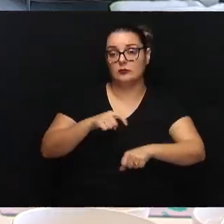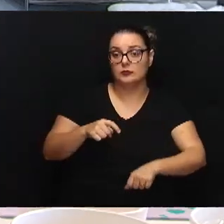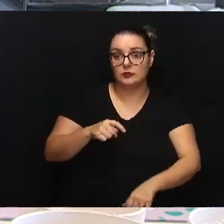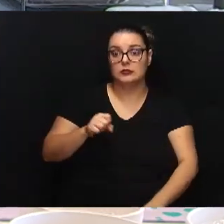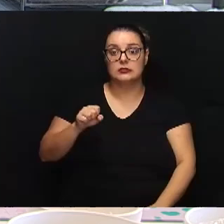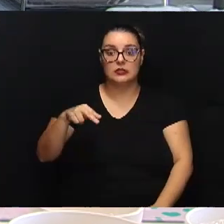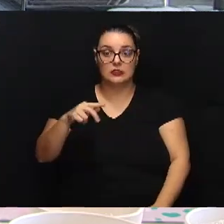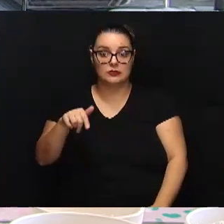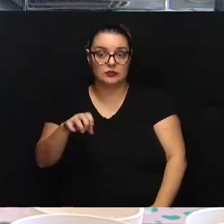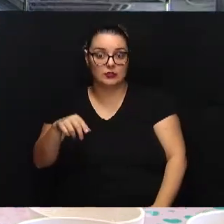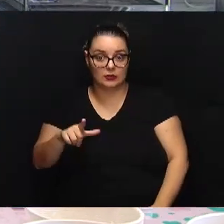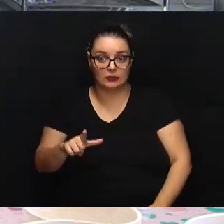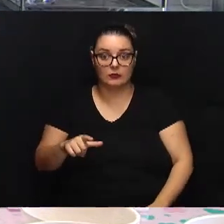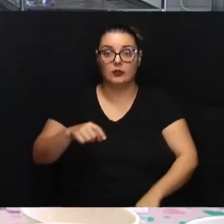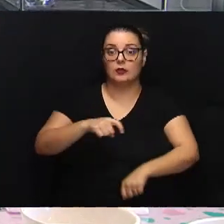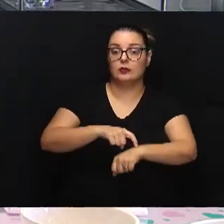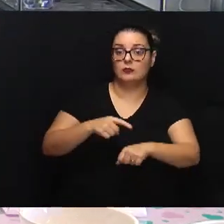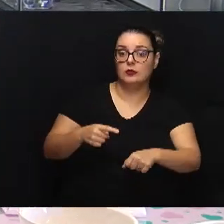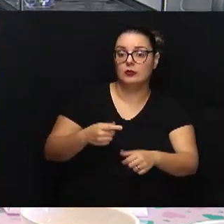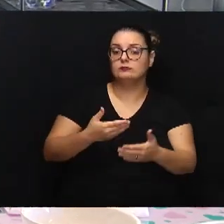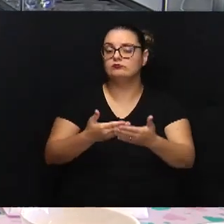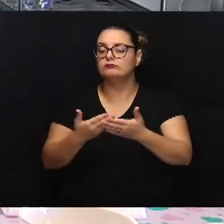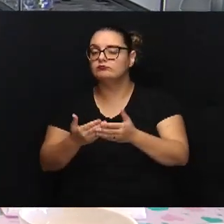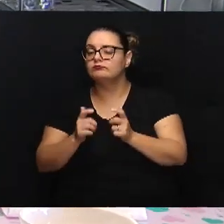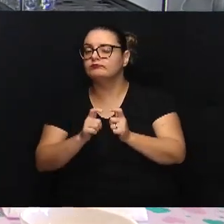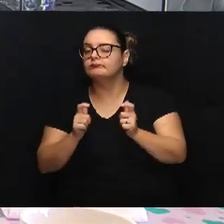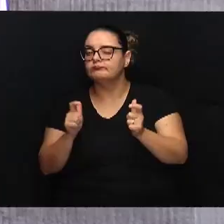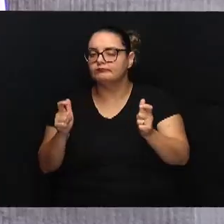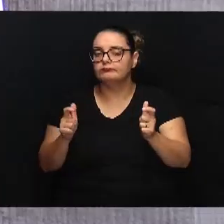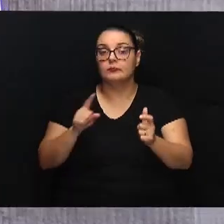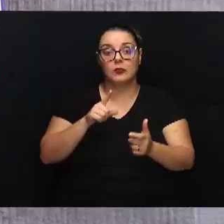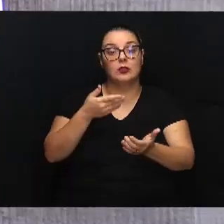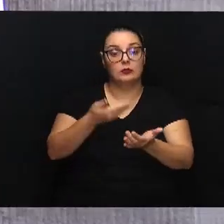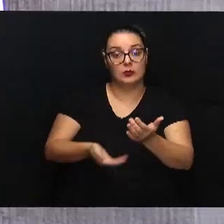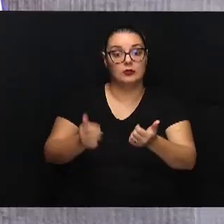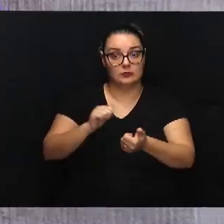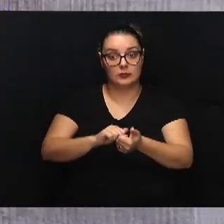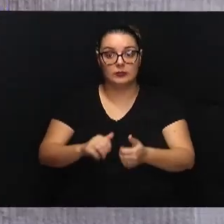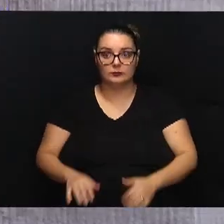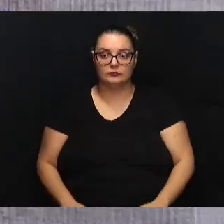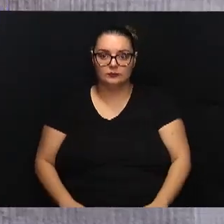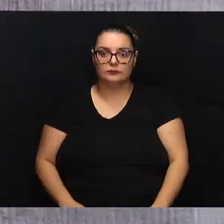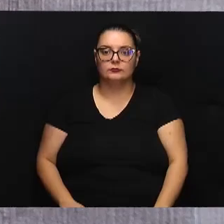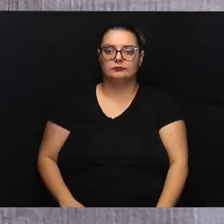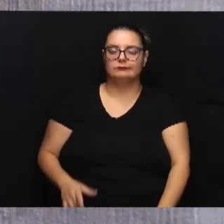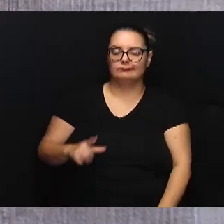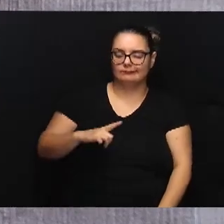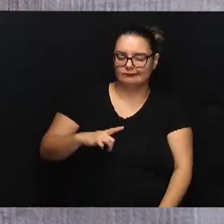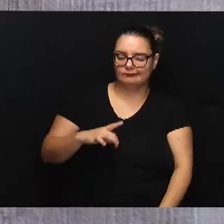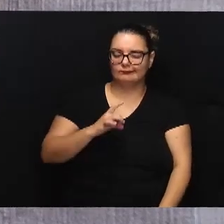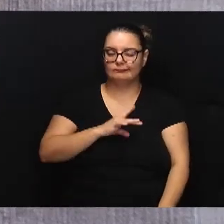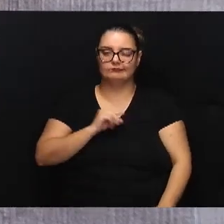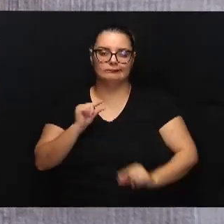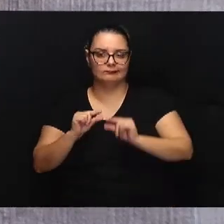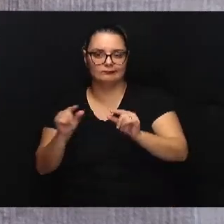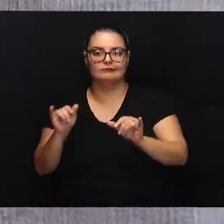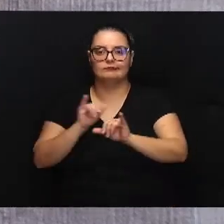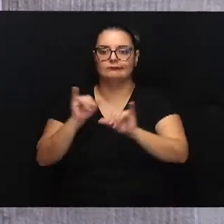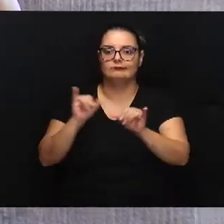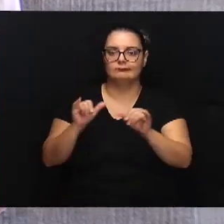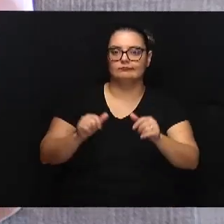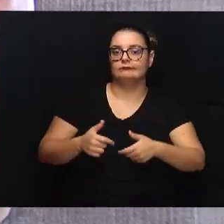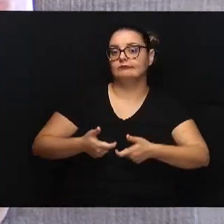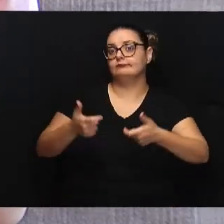momento em que estuda crescer sem perder a qualidade. Tenho um pouco de receio, às vezes, de ficar divulgando muito e